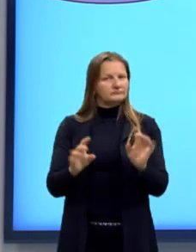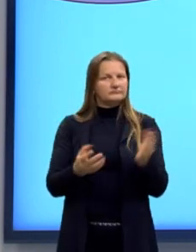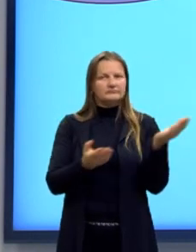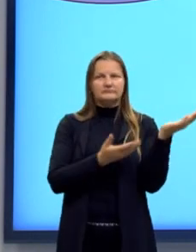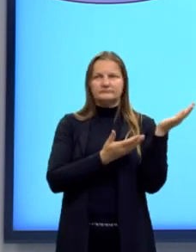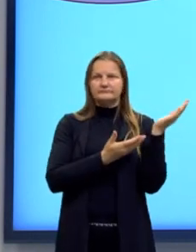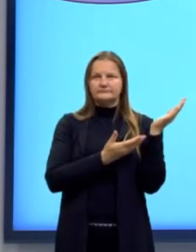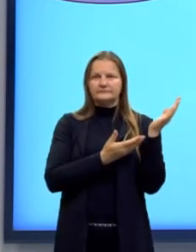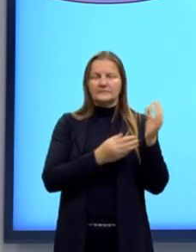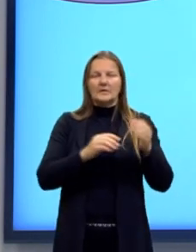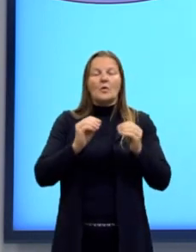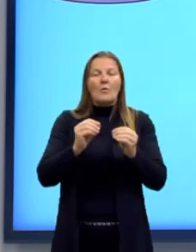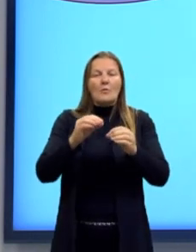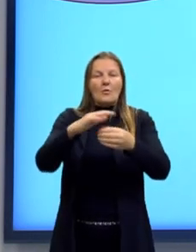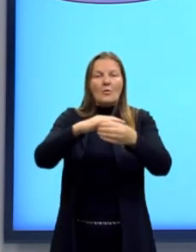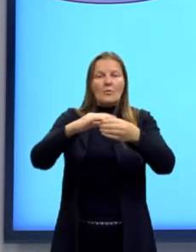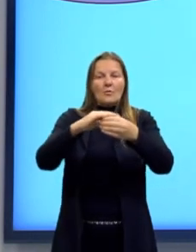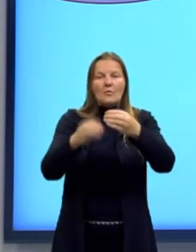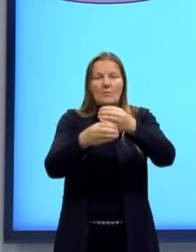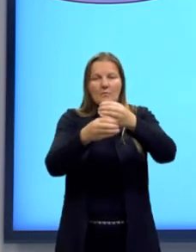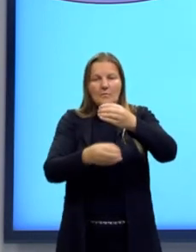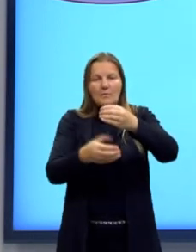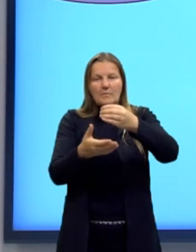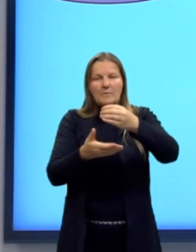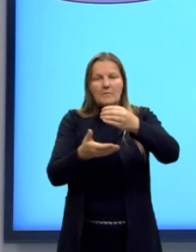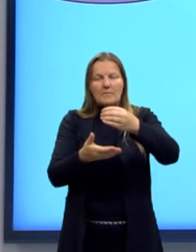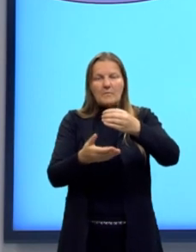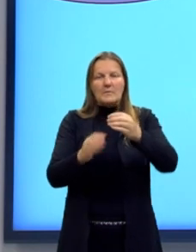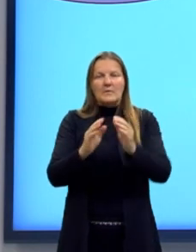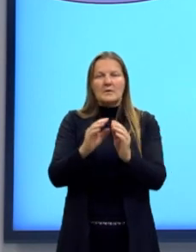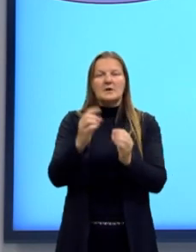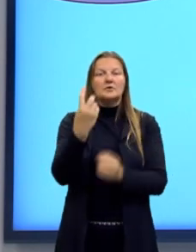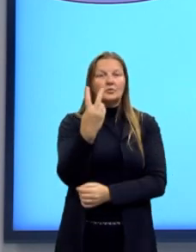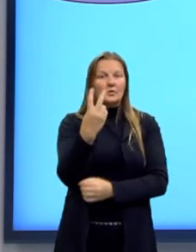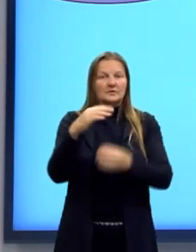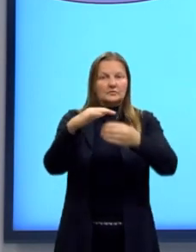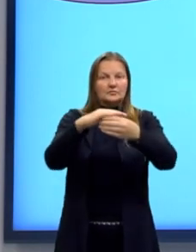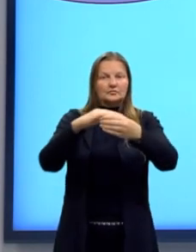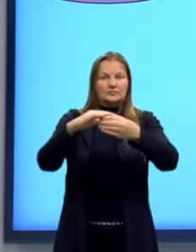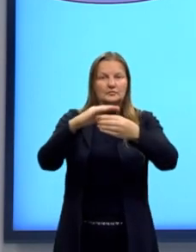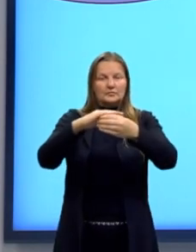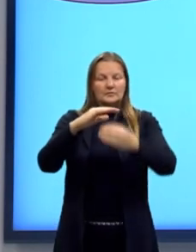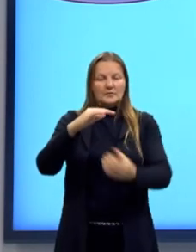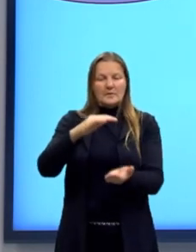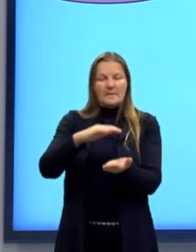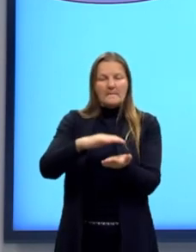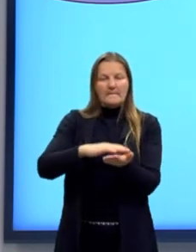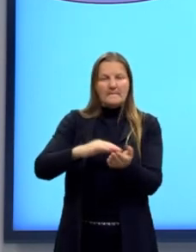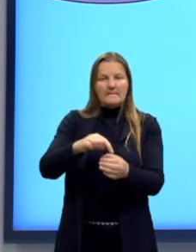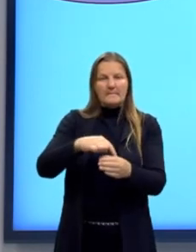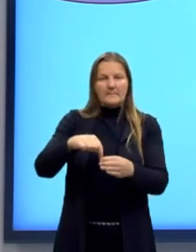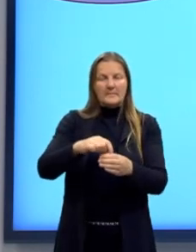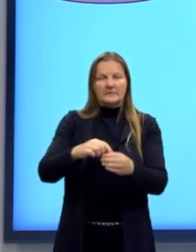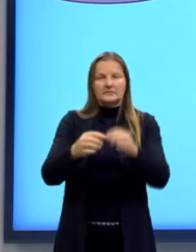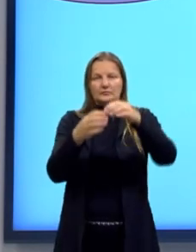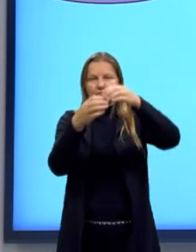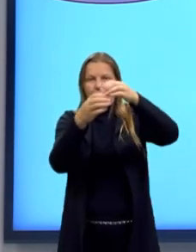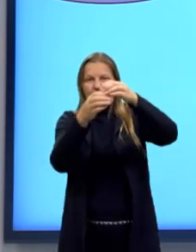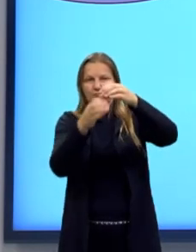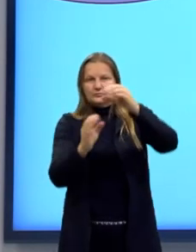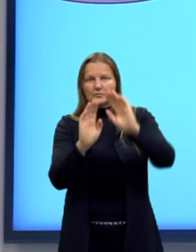a planificação do cilindro é composta por dois círculos que são as suas bases e um retângulo